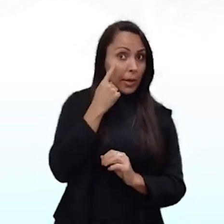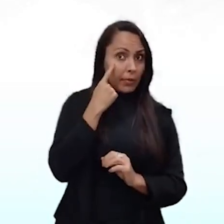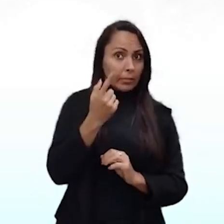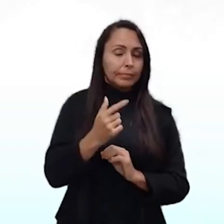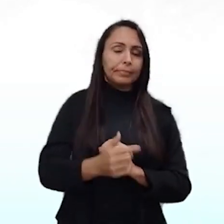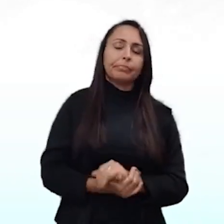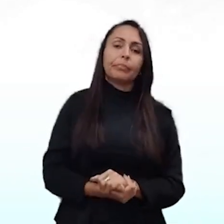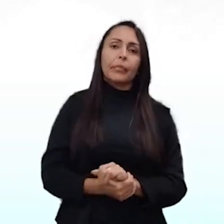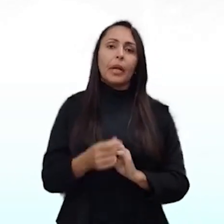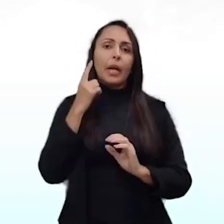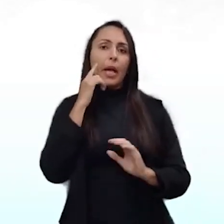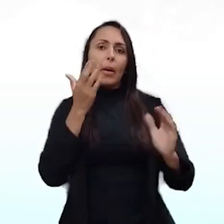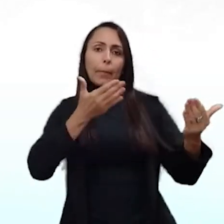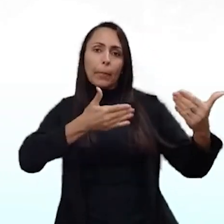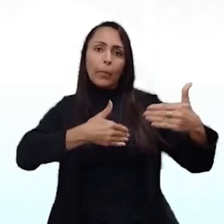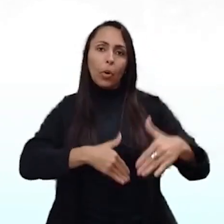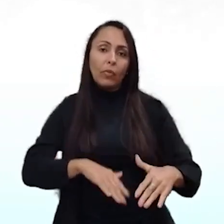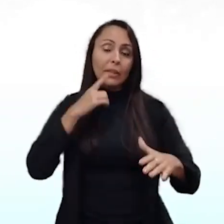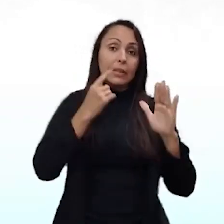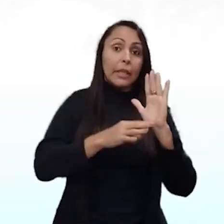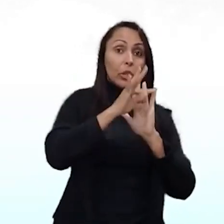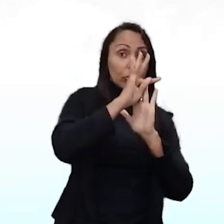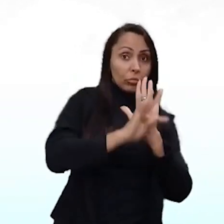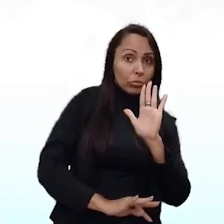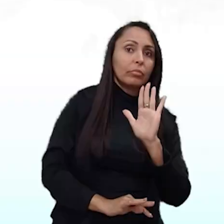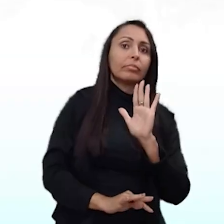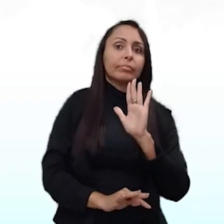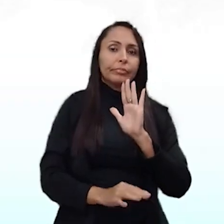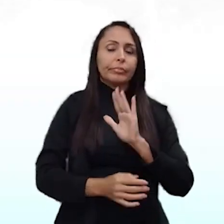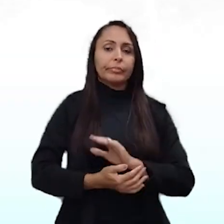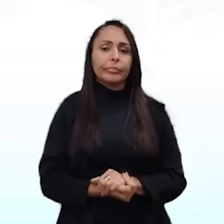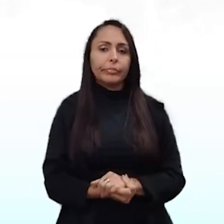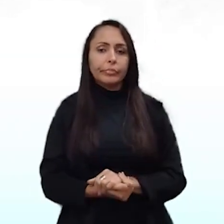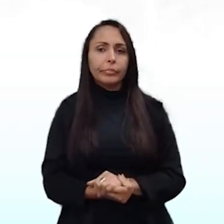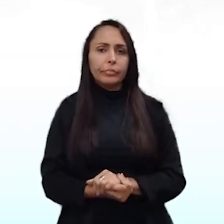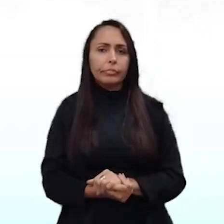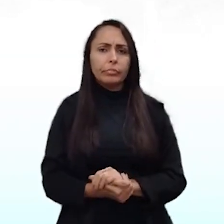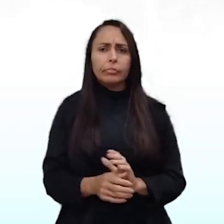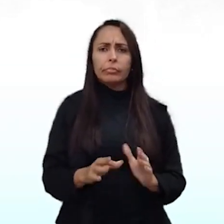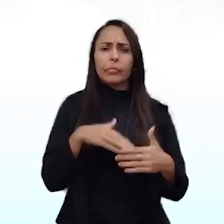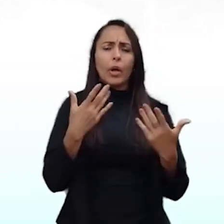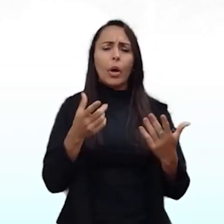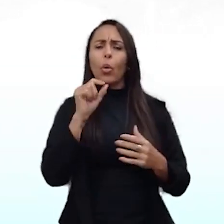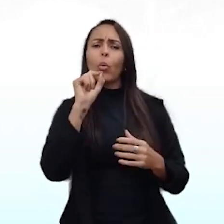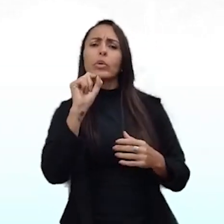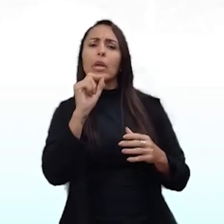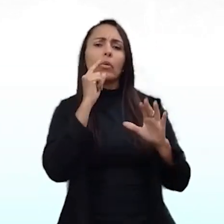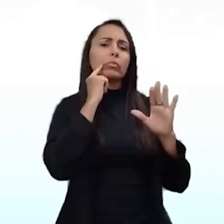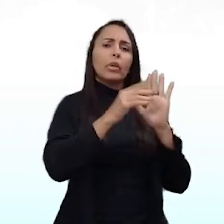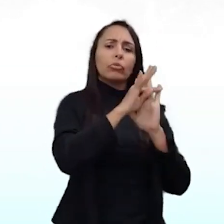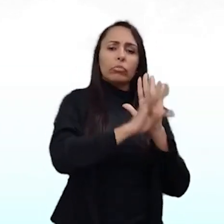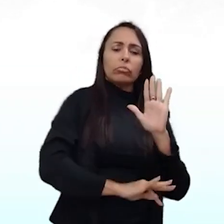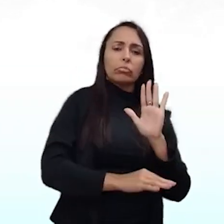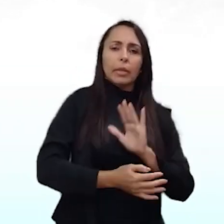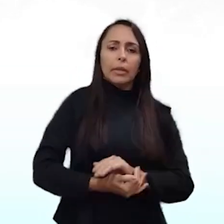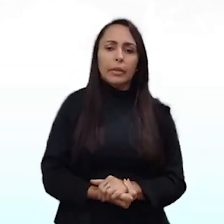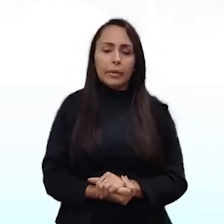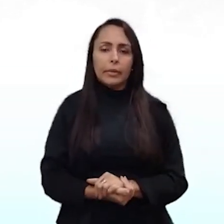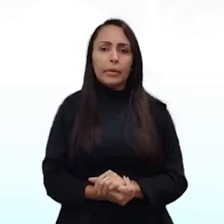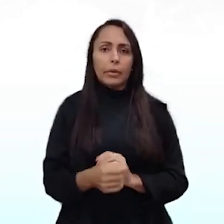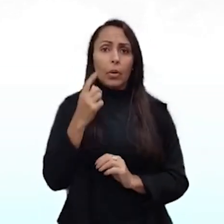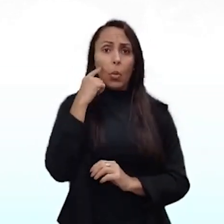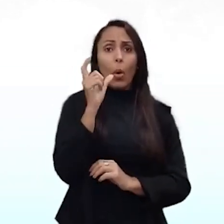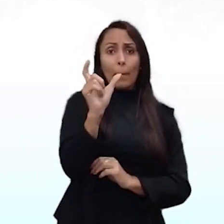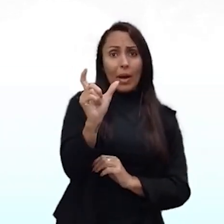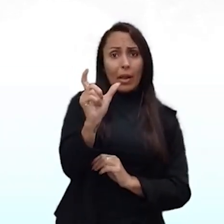a prova é uma prova de textos. A propósito, o que é o texto? Uma palavra